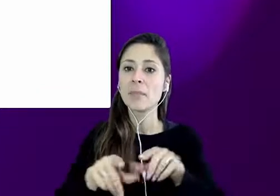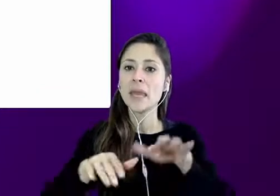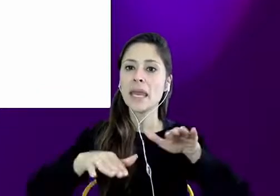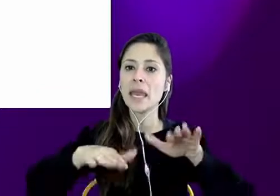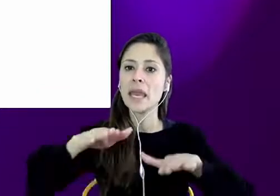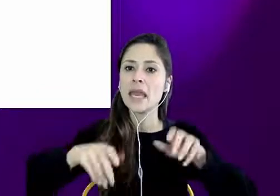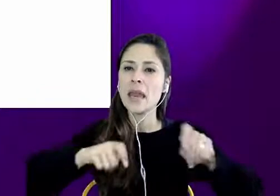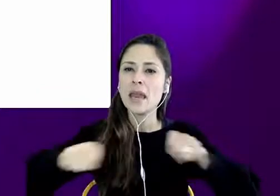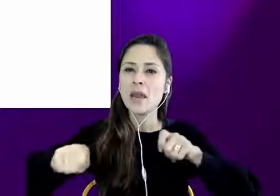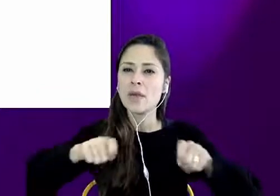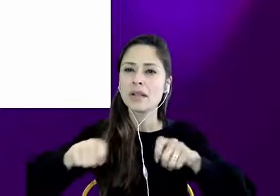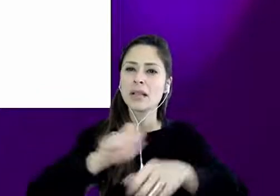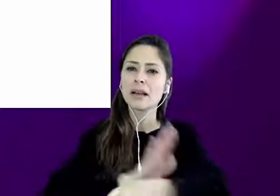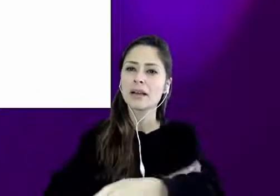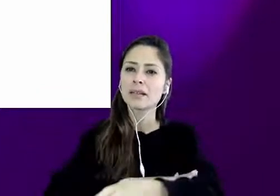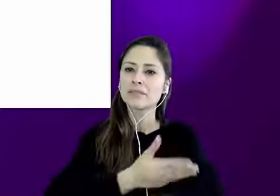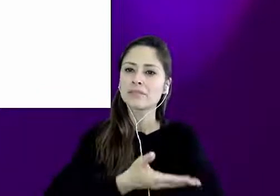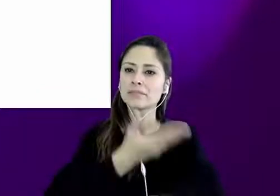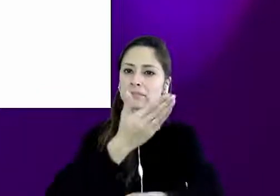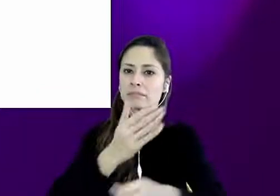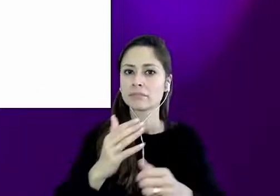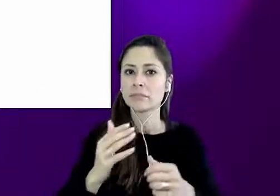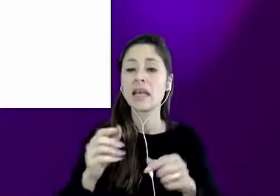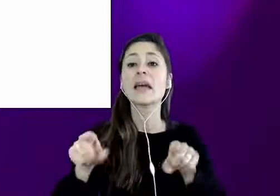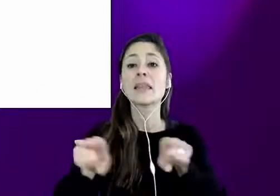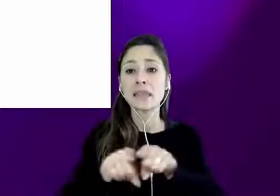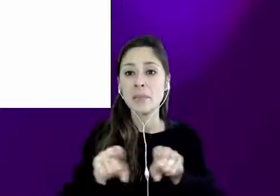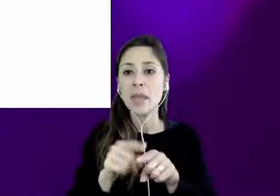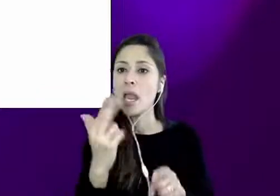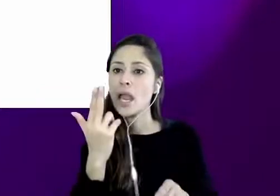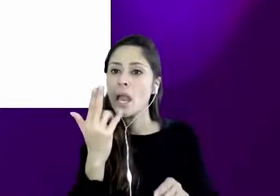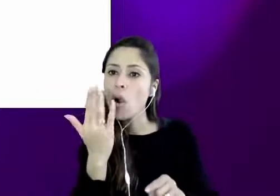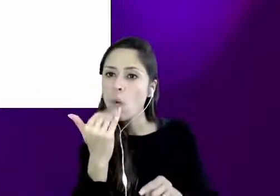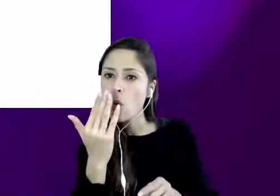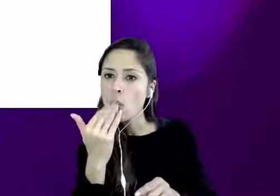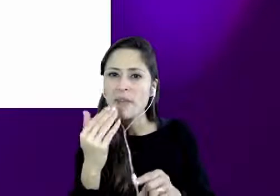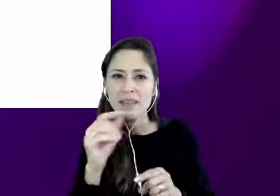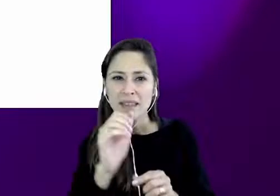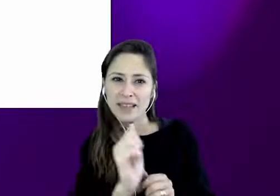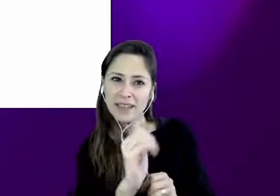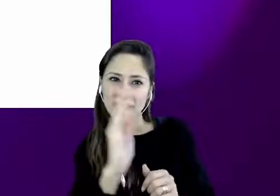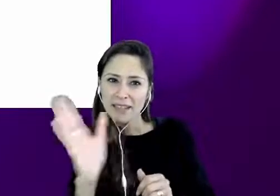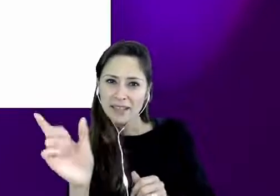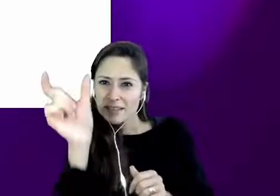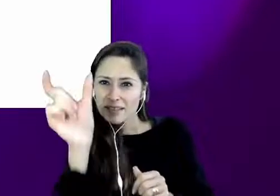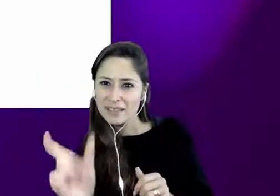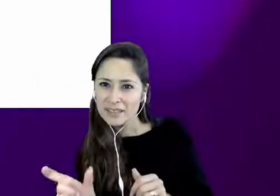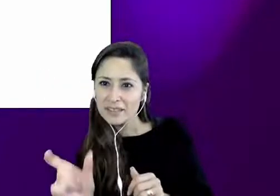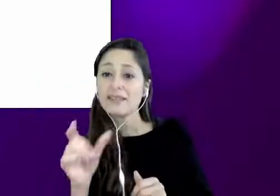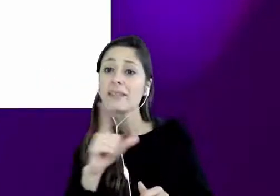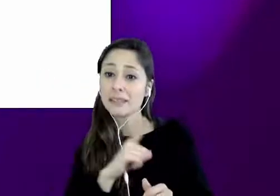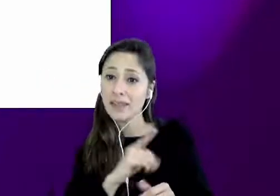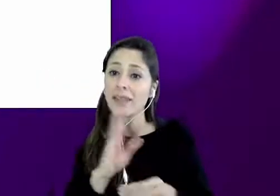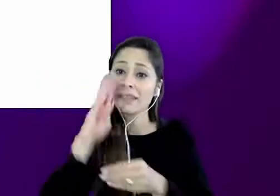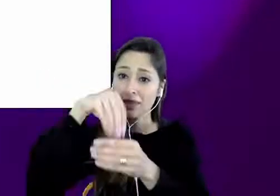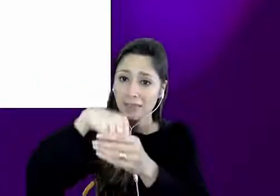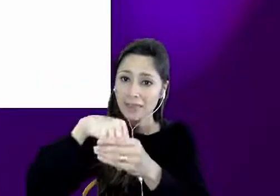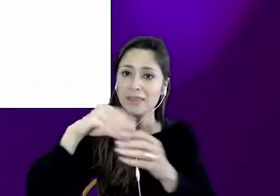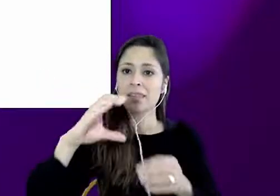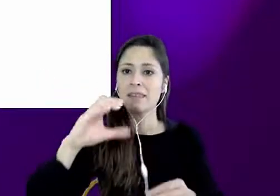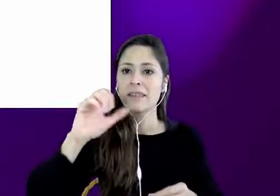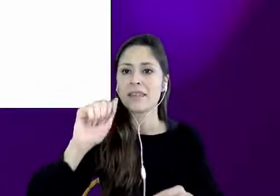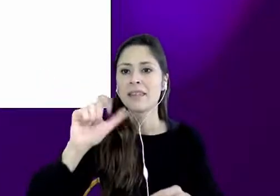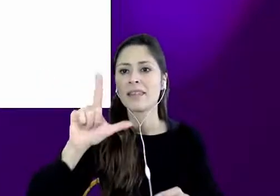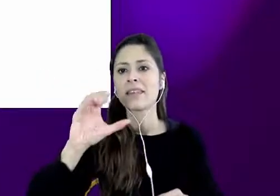assim chamadas do Mediterrâneo, ricas em elementos com cálcio, ela tem uma redução do HPT, portanto, a diminuição